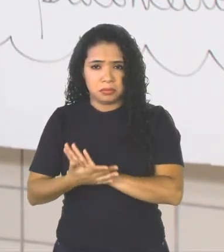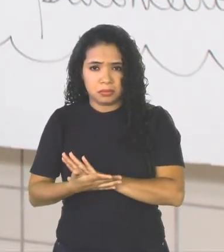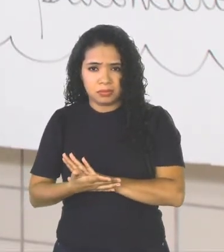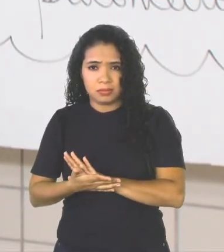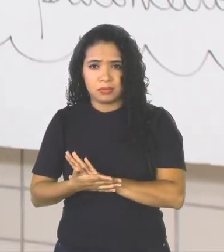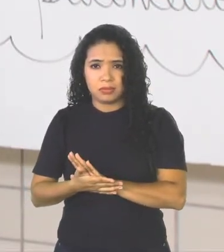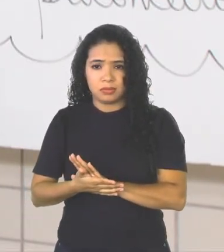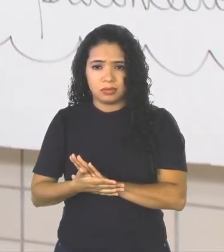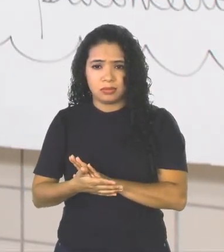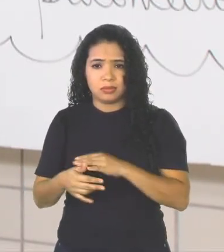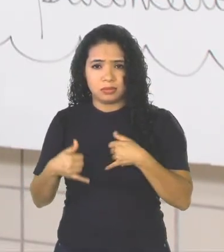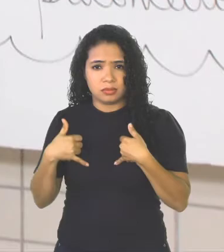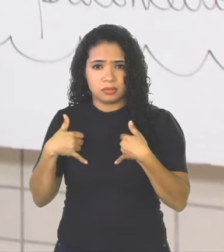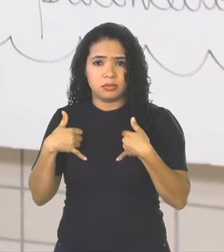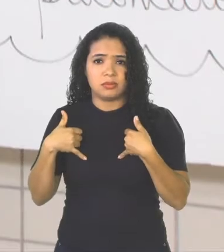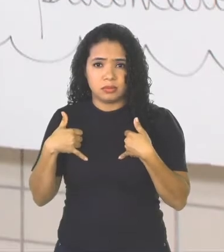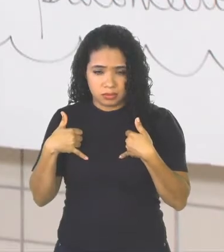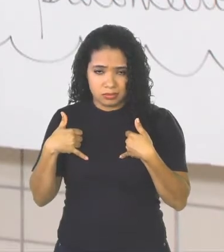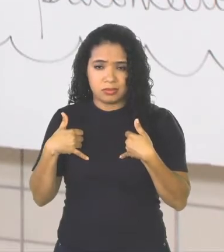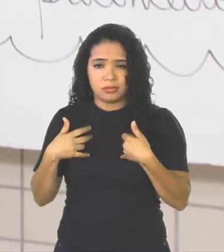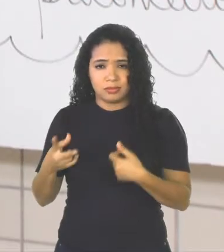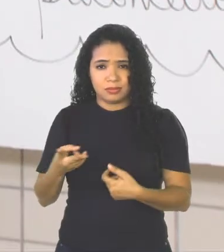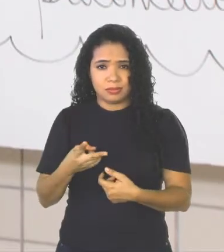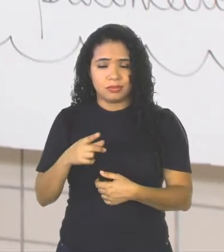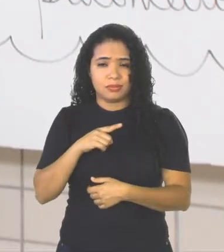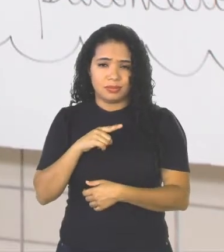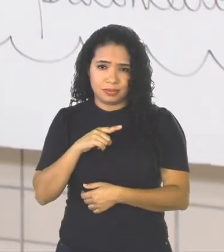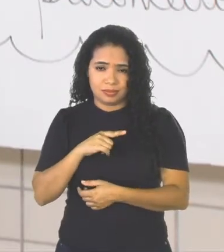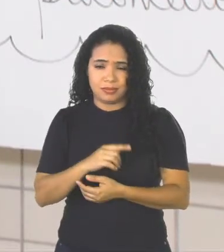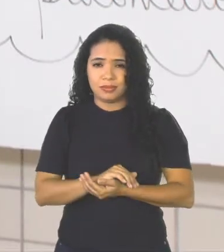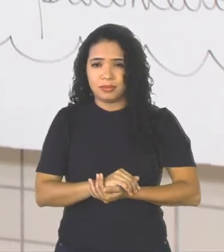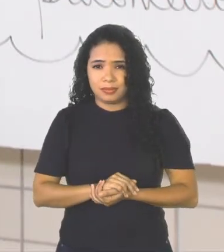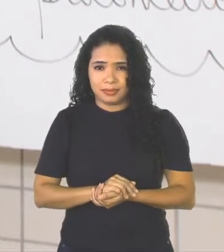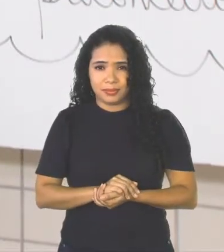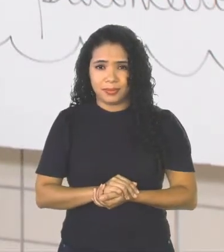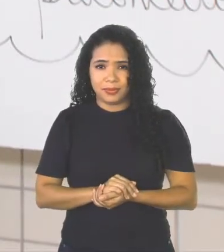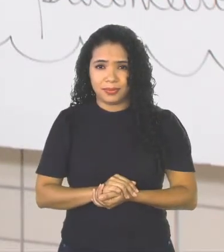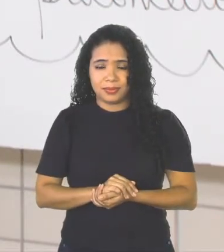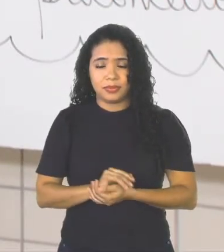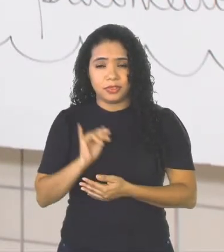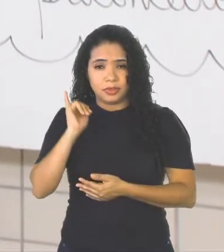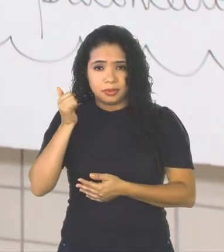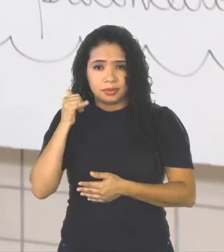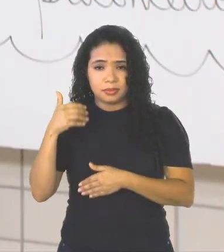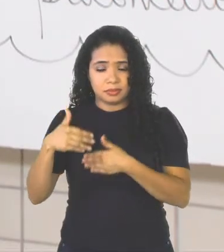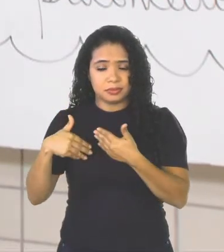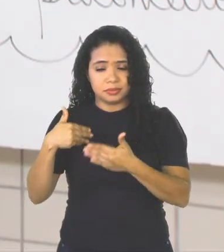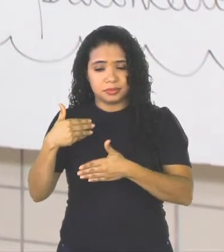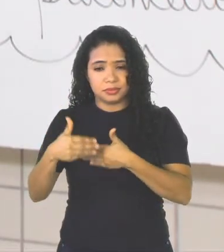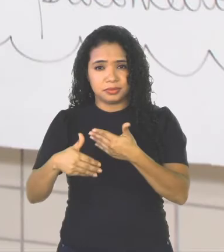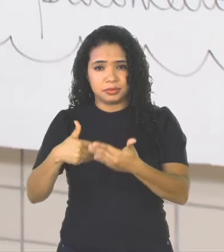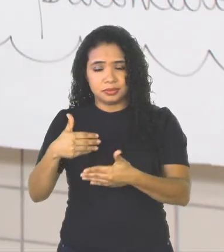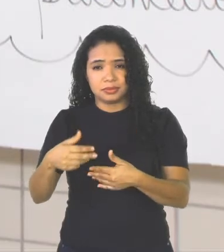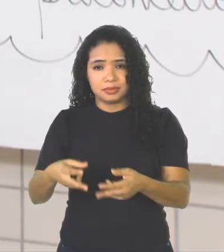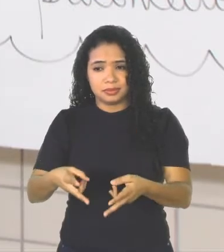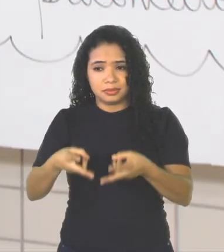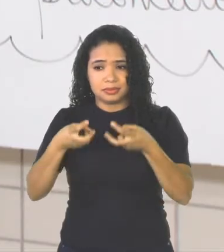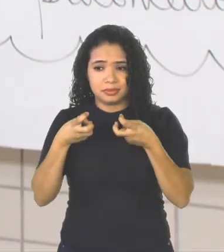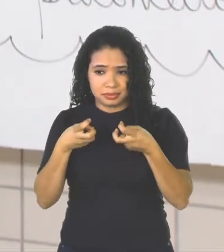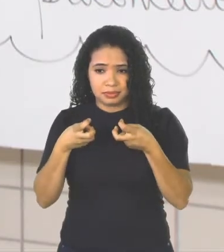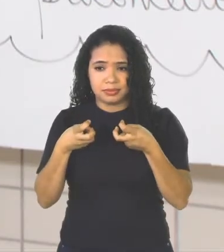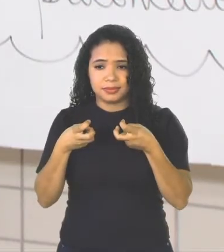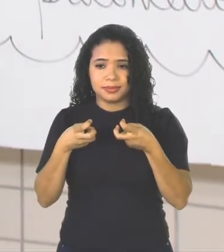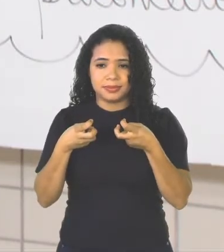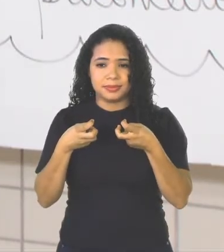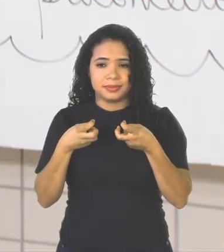e atitudes que são consideradas orgulhosas, de orgulho mesmo. E aí, durante a narrativa, vocês vão perceber isso e daí a gente já